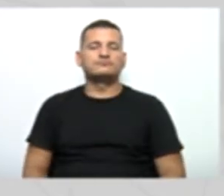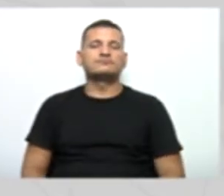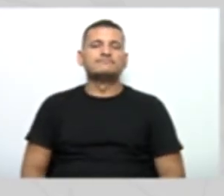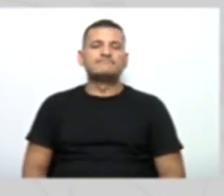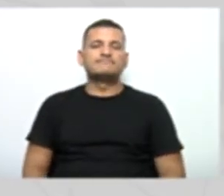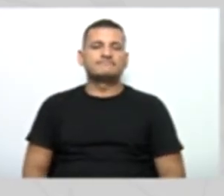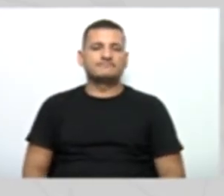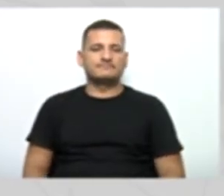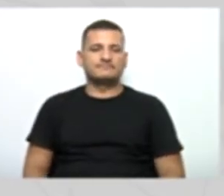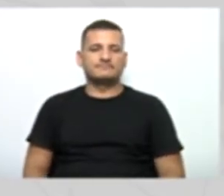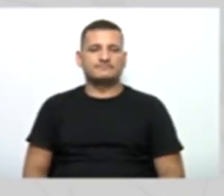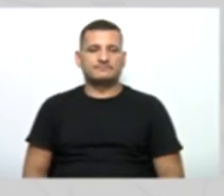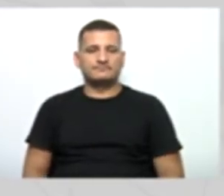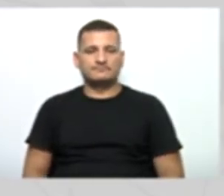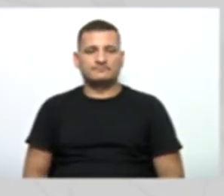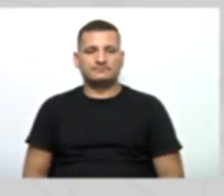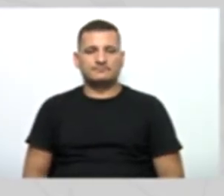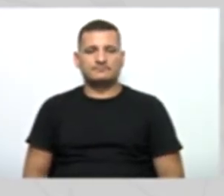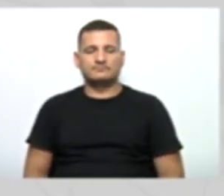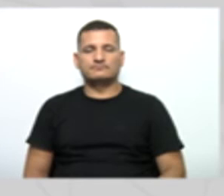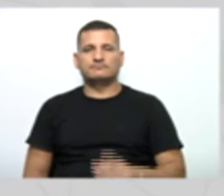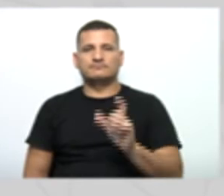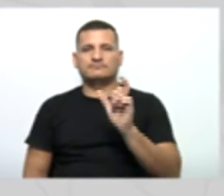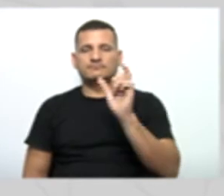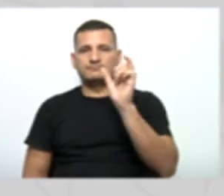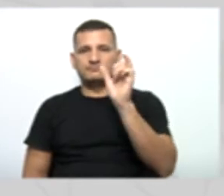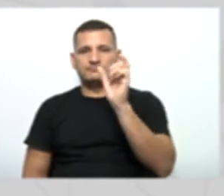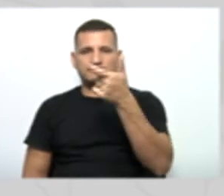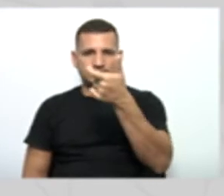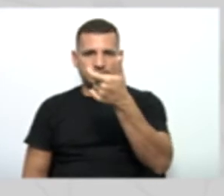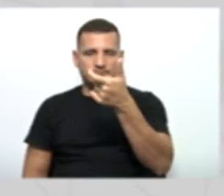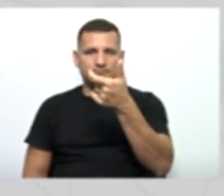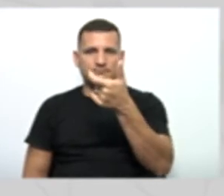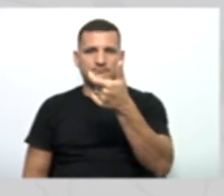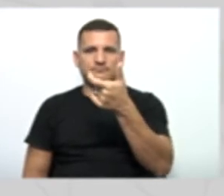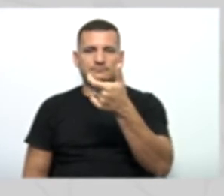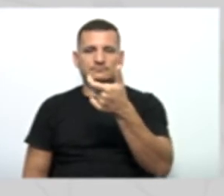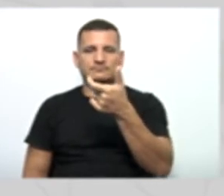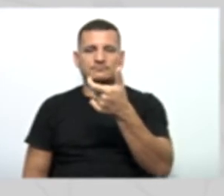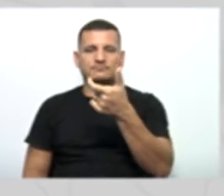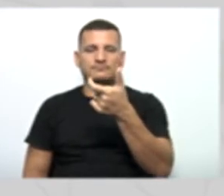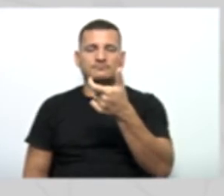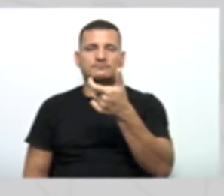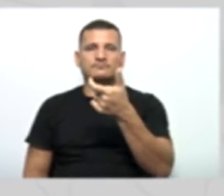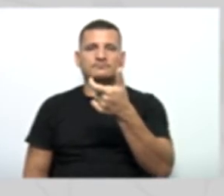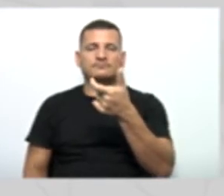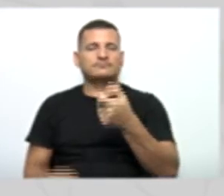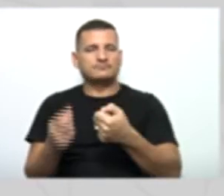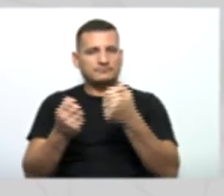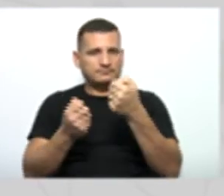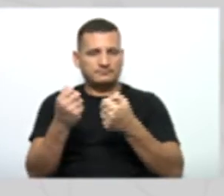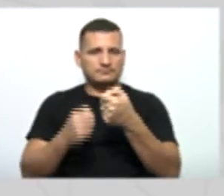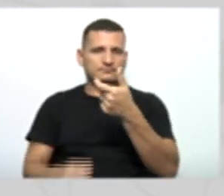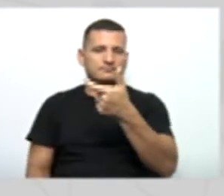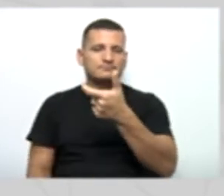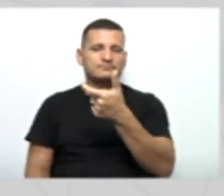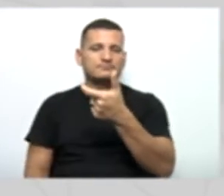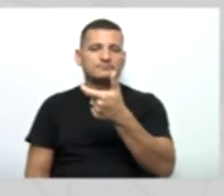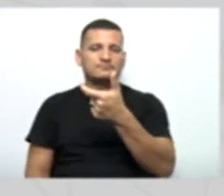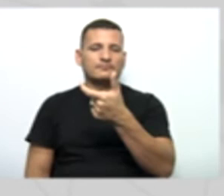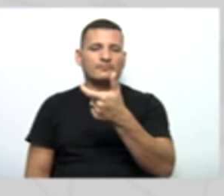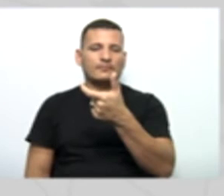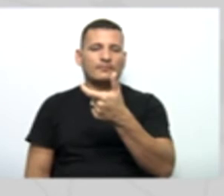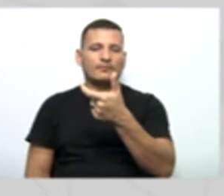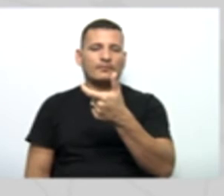uma classe veículo, ok? E aí, observem aqui, ó,